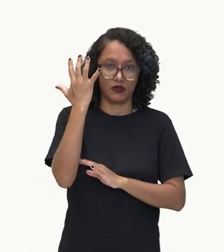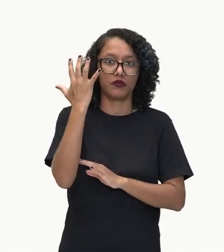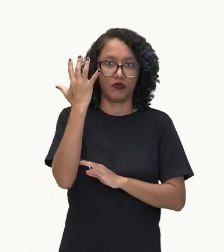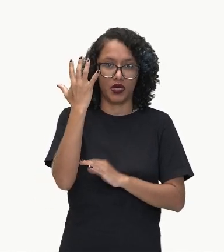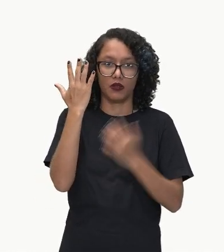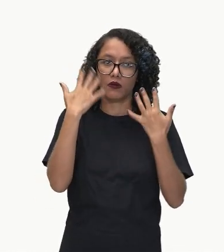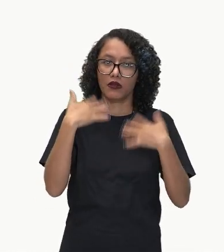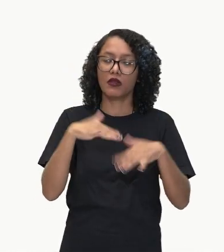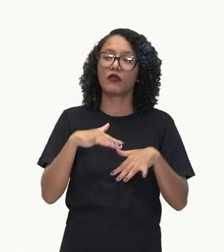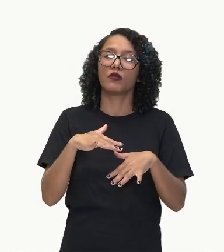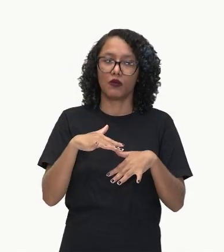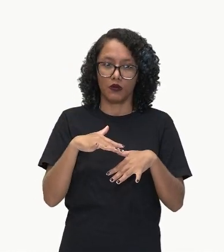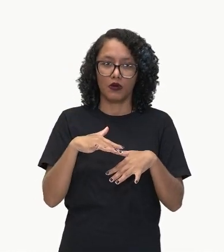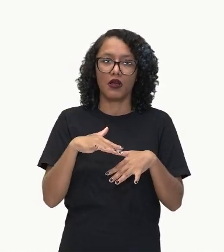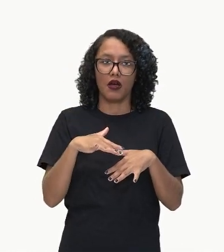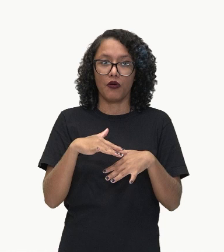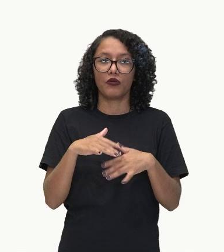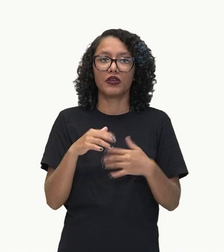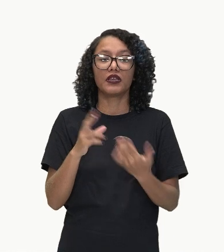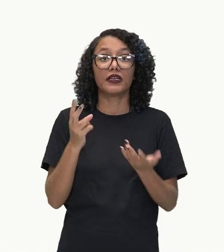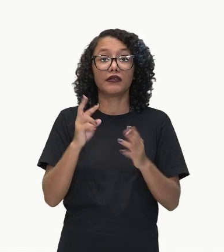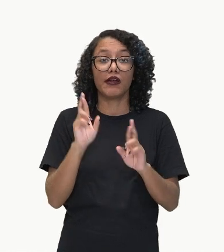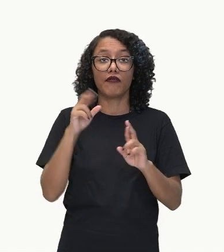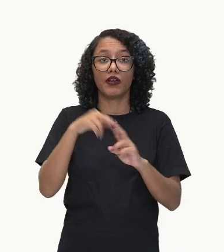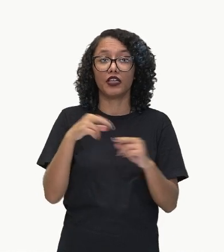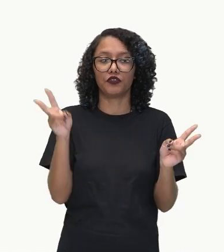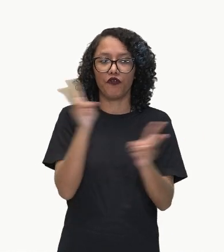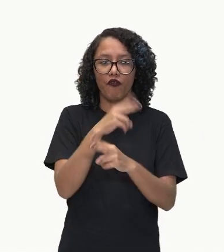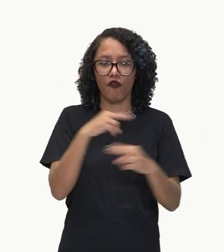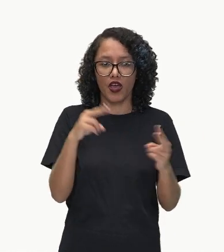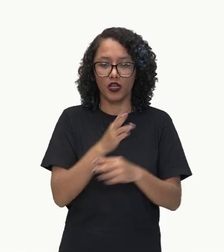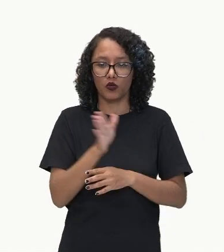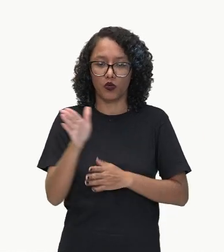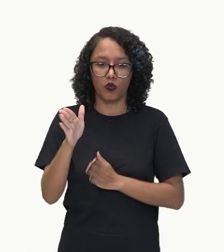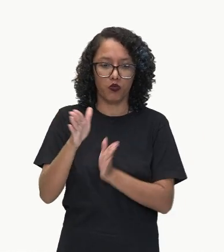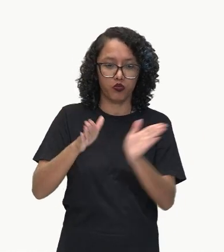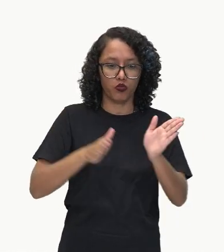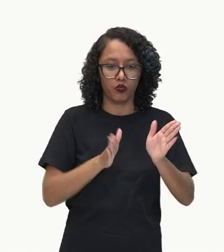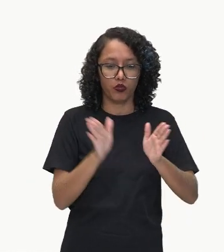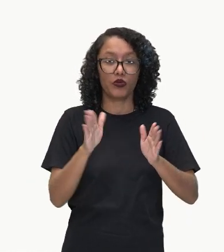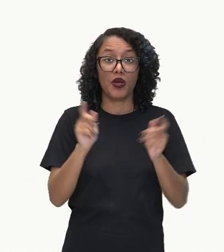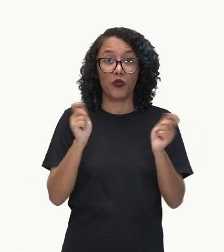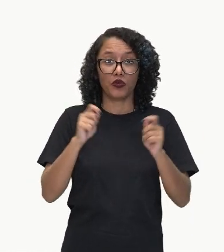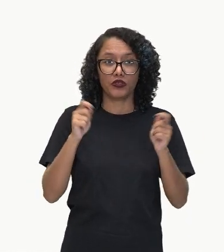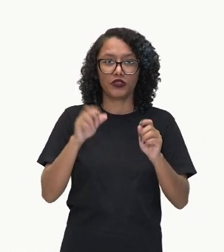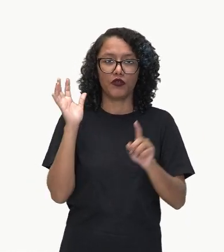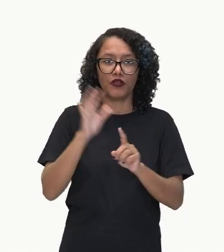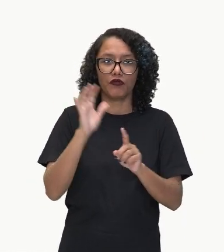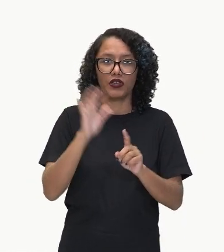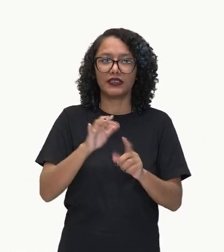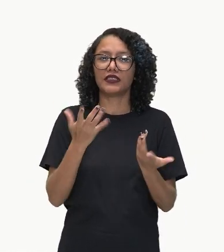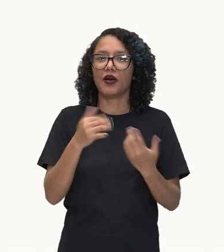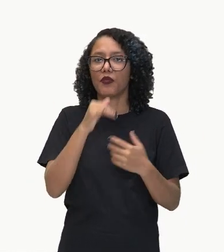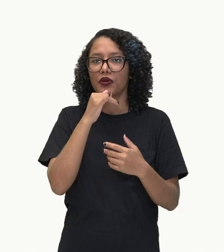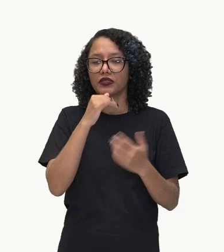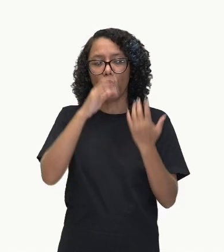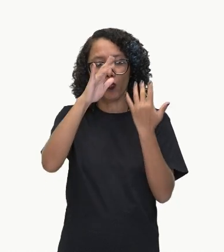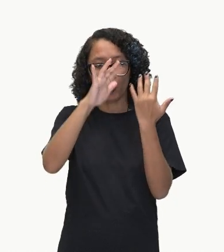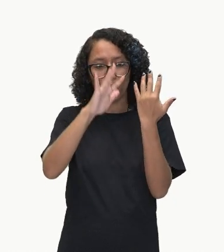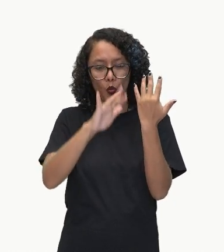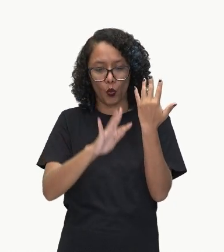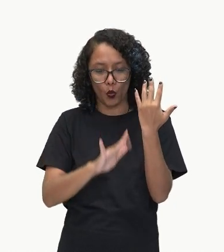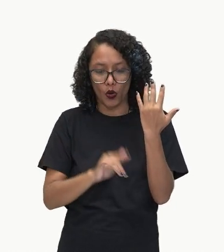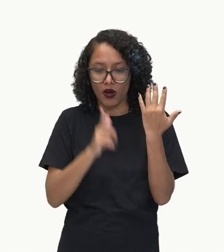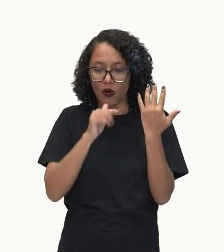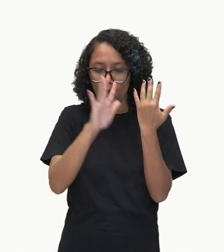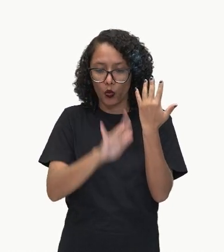que acontece com a direção dos ventos que podem ocasionar secas prolongadas ou